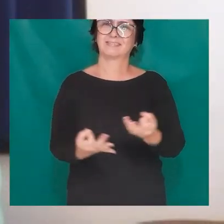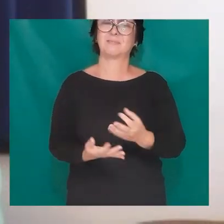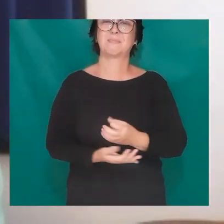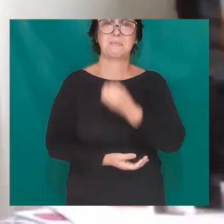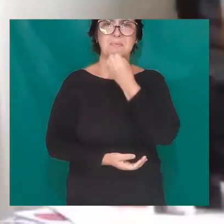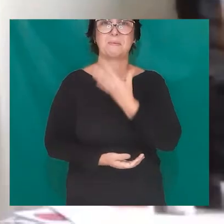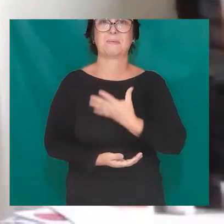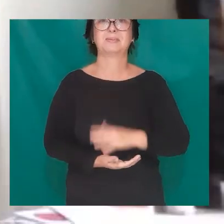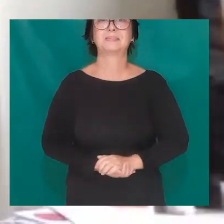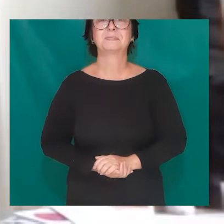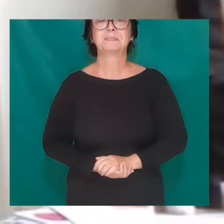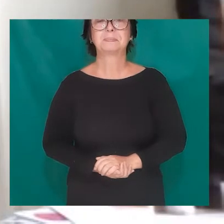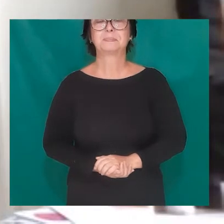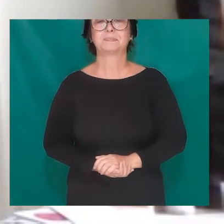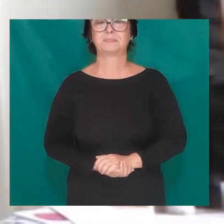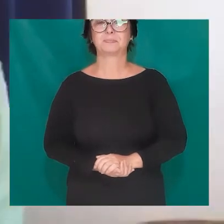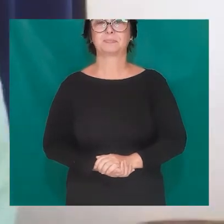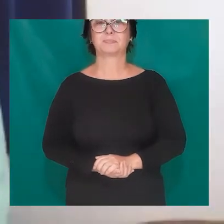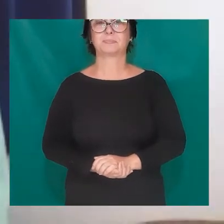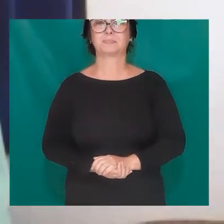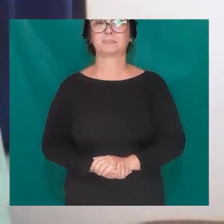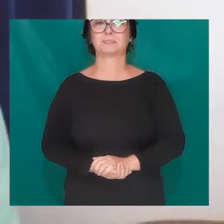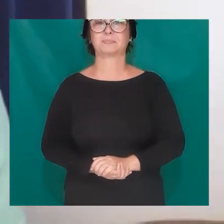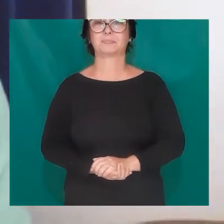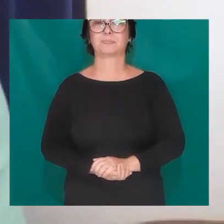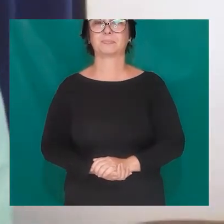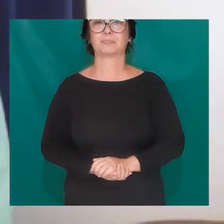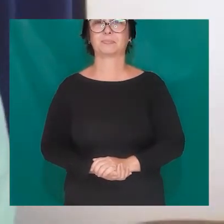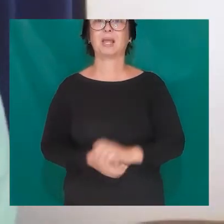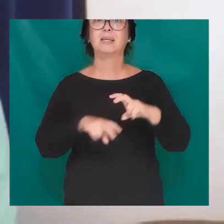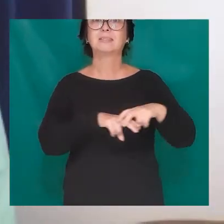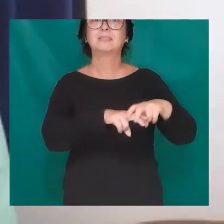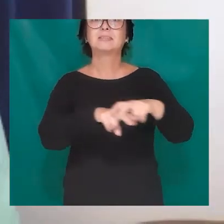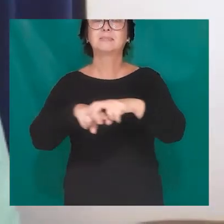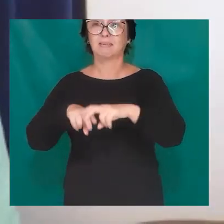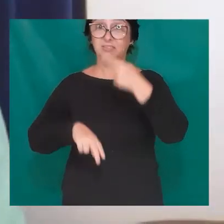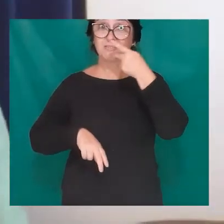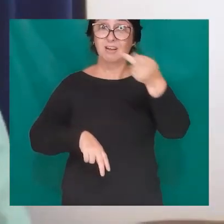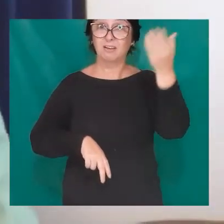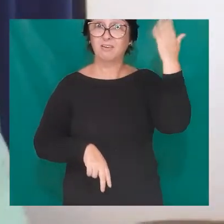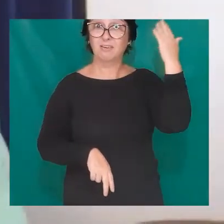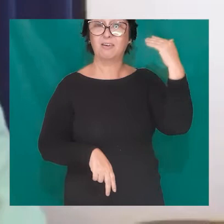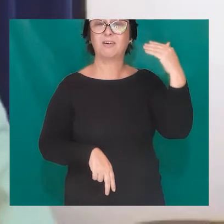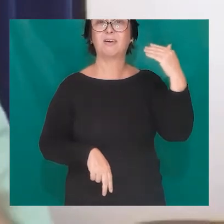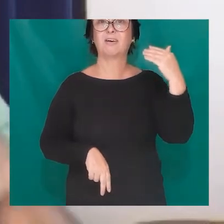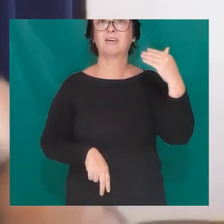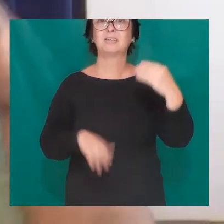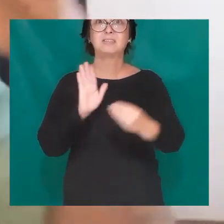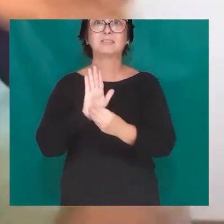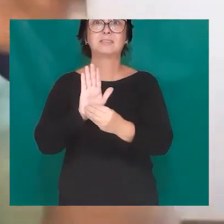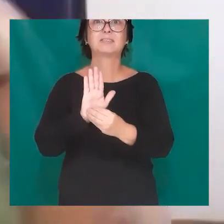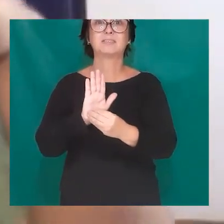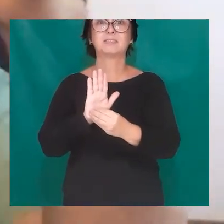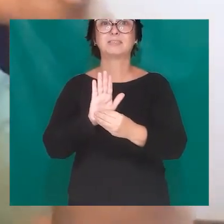incrível, Alfredo. Isso aí a gente falou numa das mesas, né, Alfredo, quando foi citado